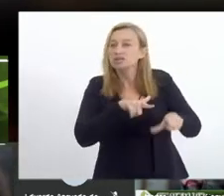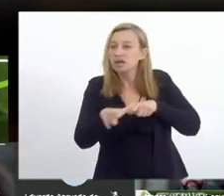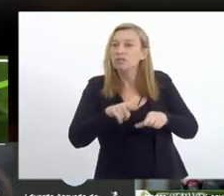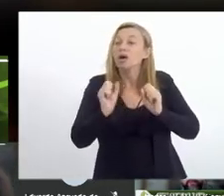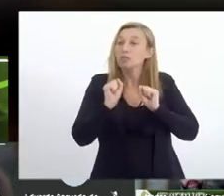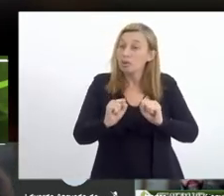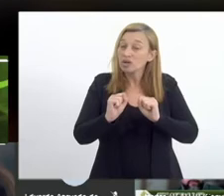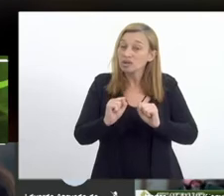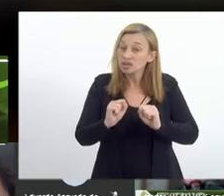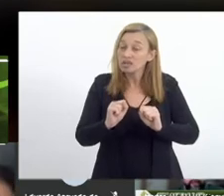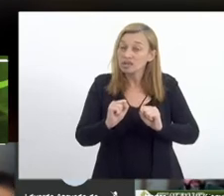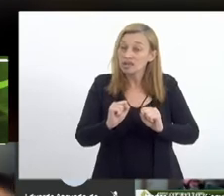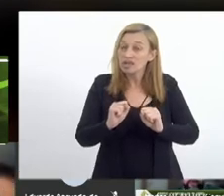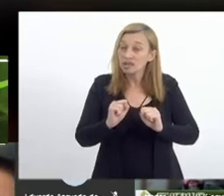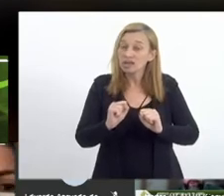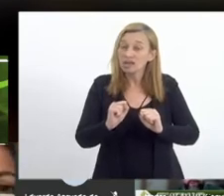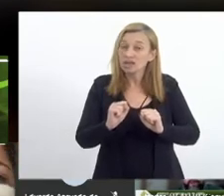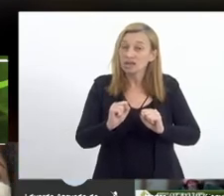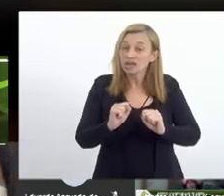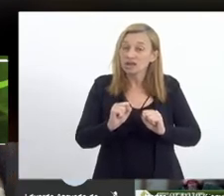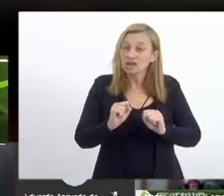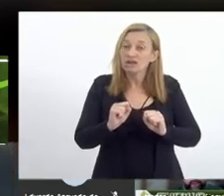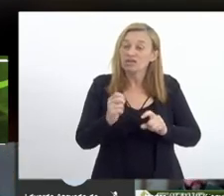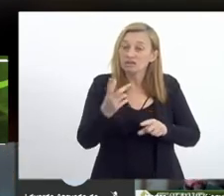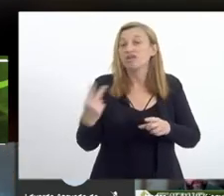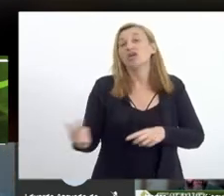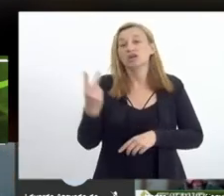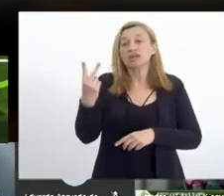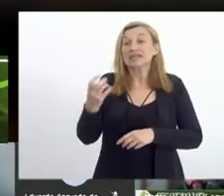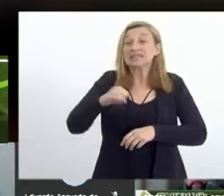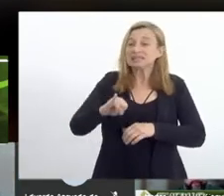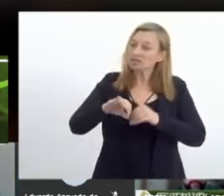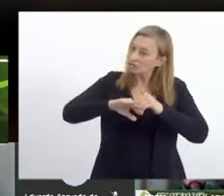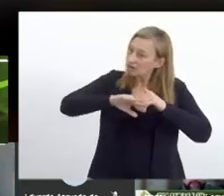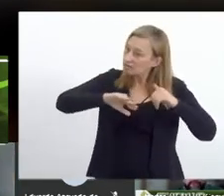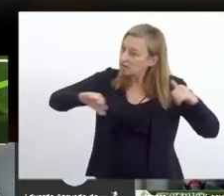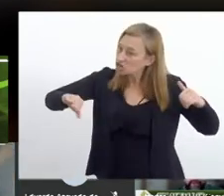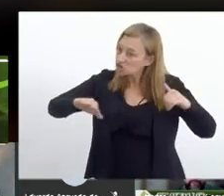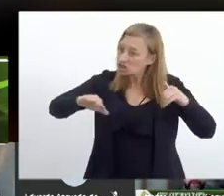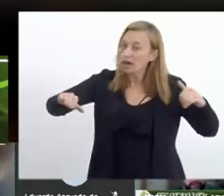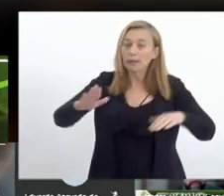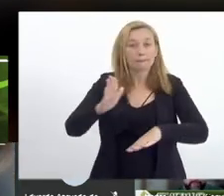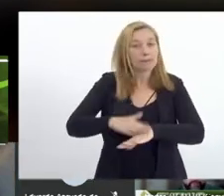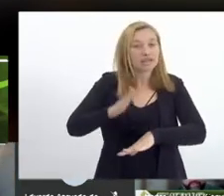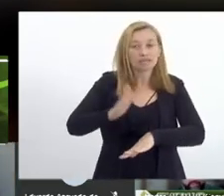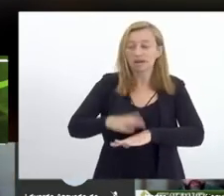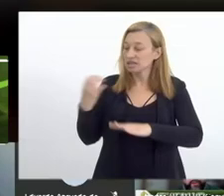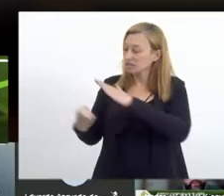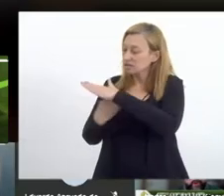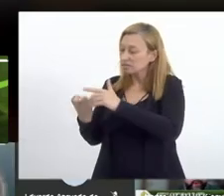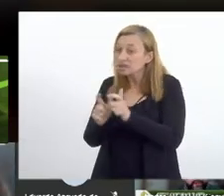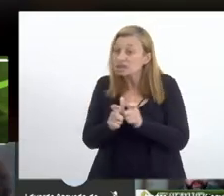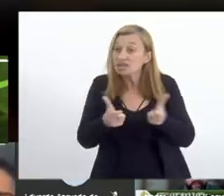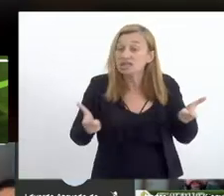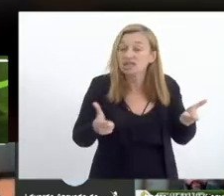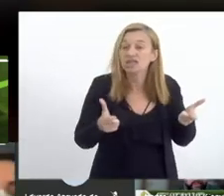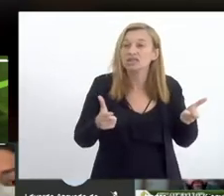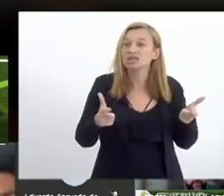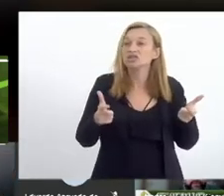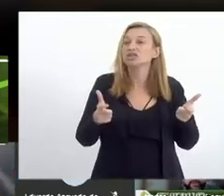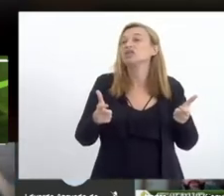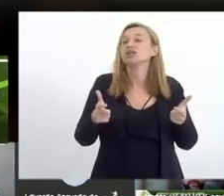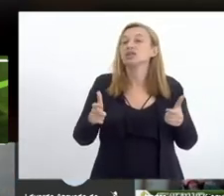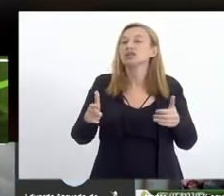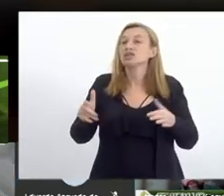ser beneficiados e apoiados. Senão, a gente vai afastar mais uma vez grandes empresas multinacionais e grandes